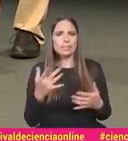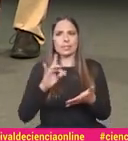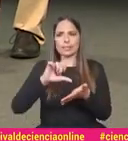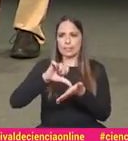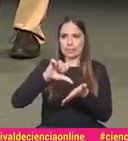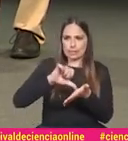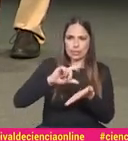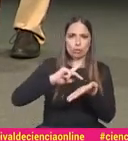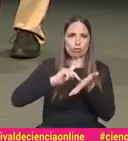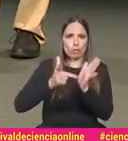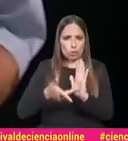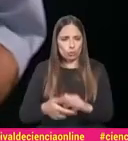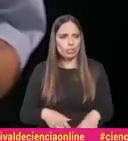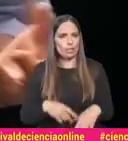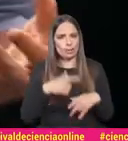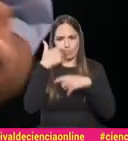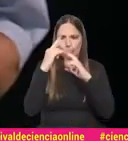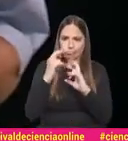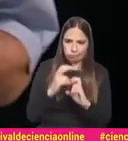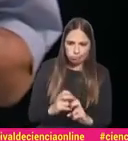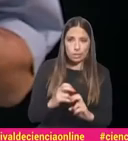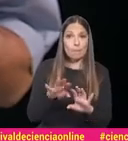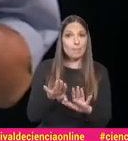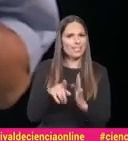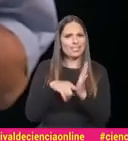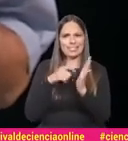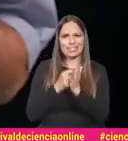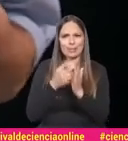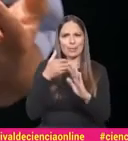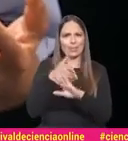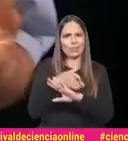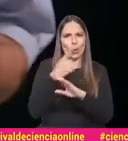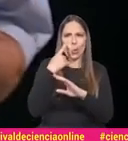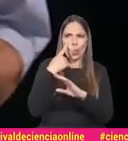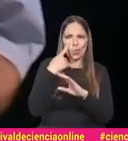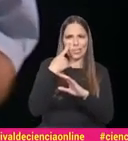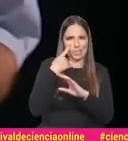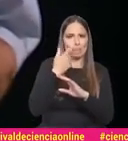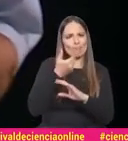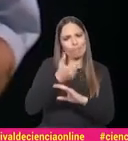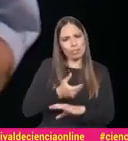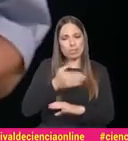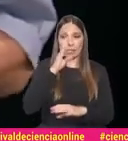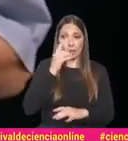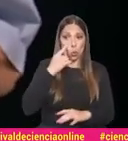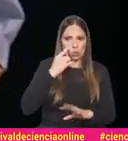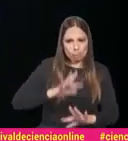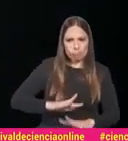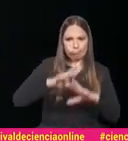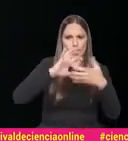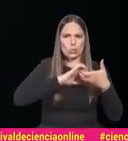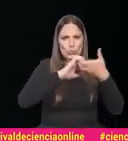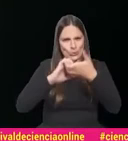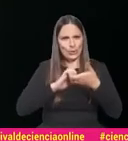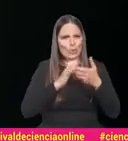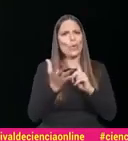centros tecnológicos, com investigadores, mas sempre pondo o conhecimento à frente e mostrando que com mais conhecimento e muita solidariedade